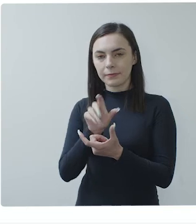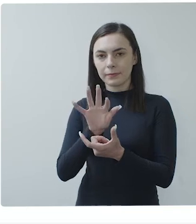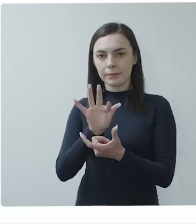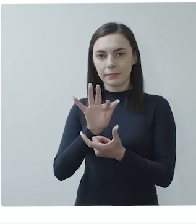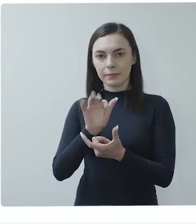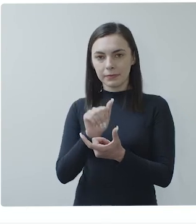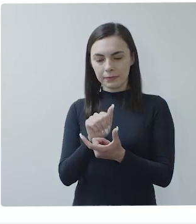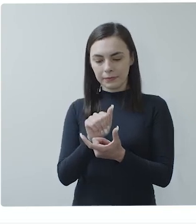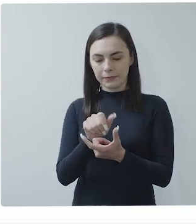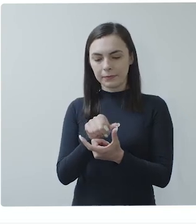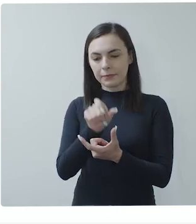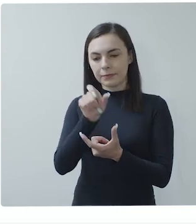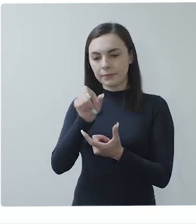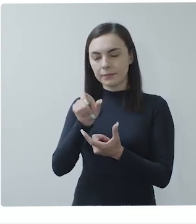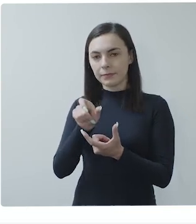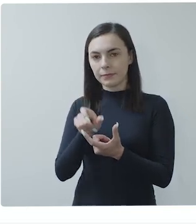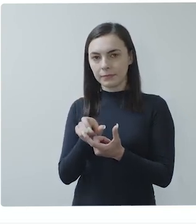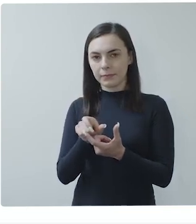fazer fá,